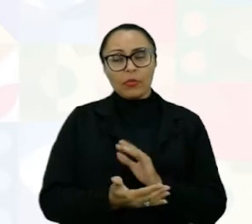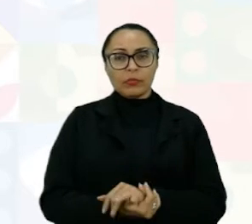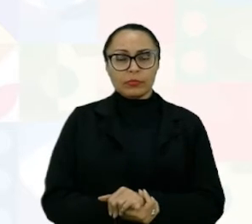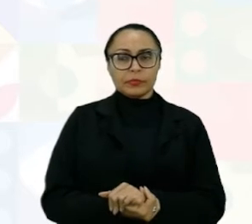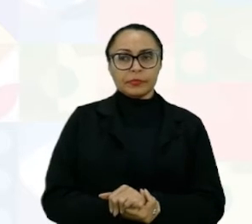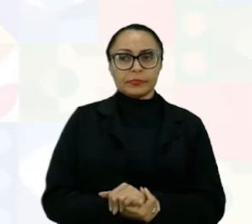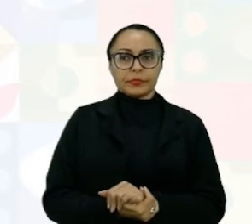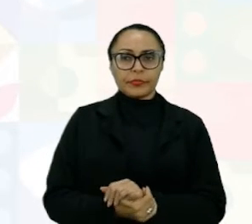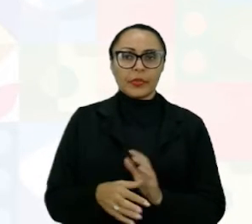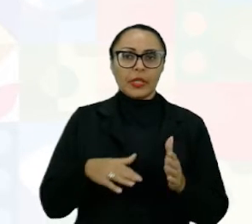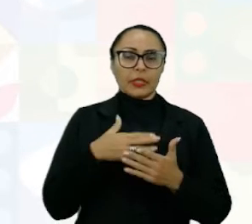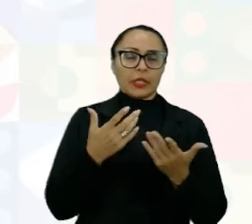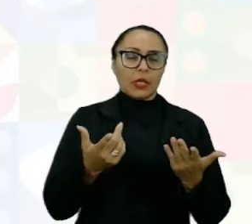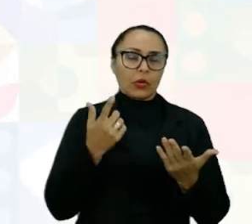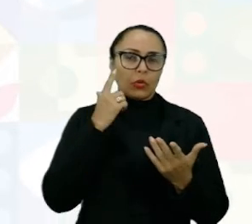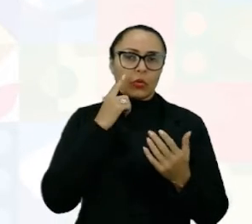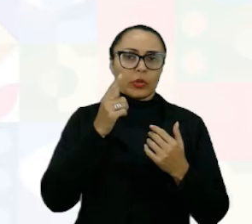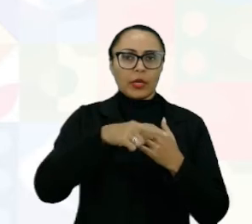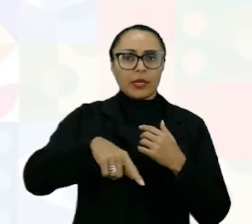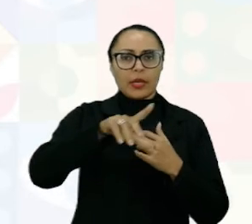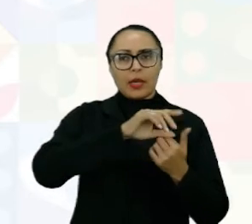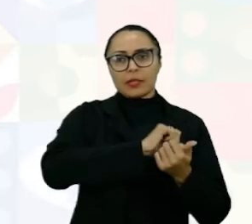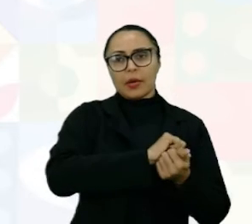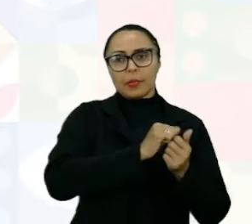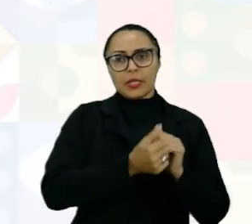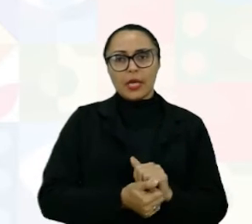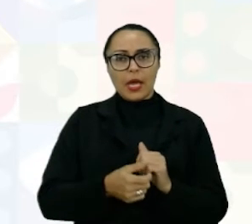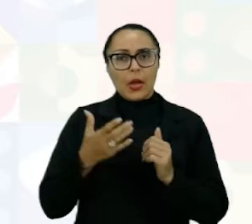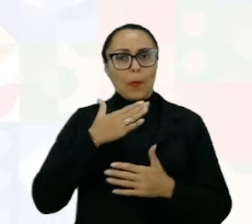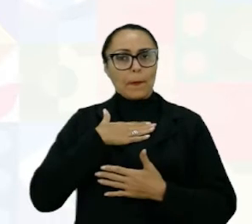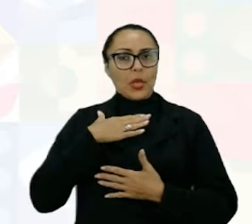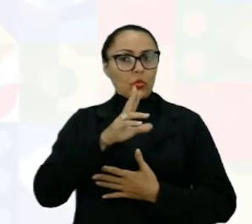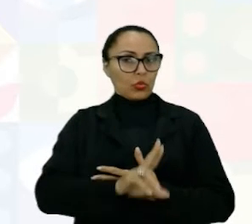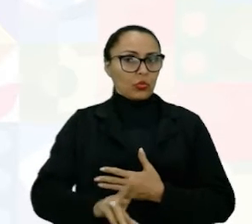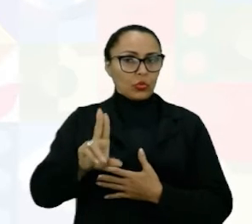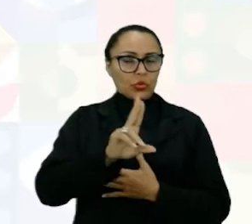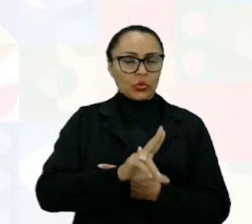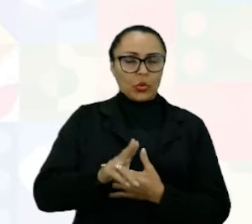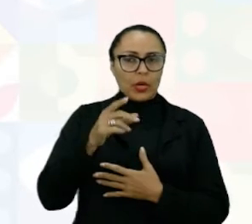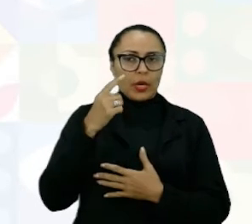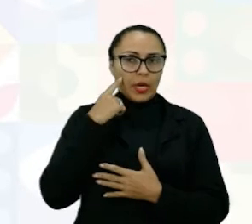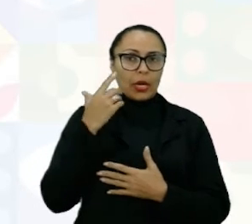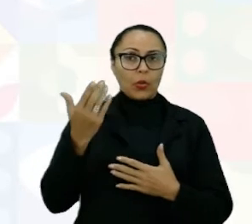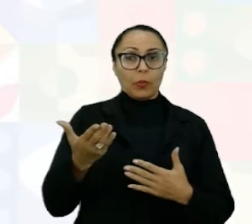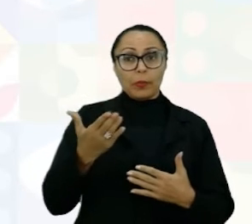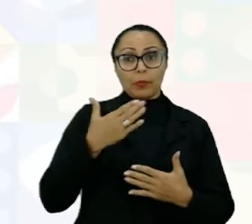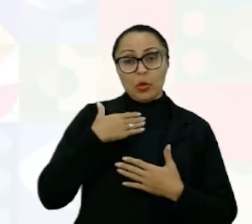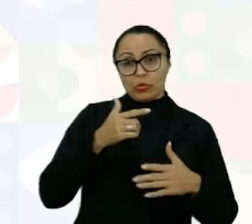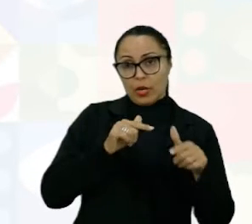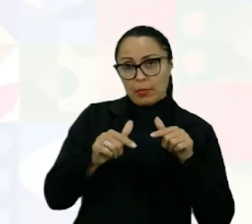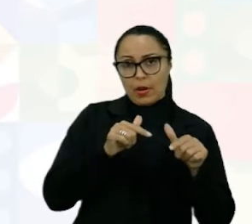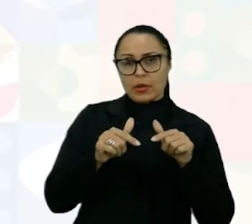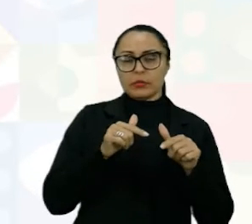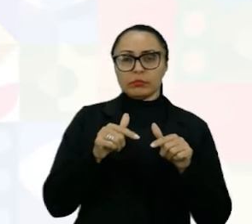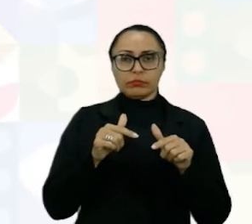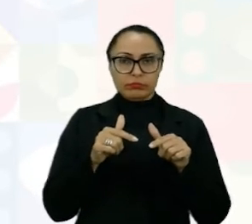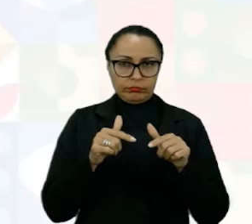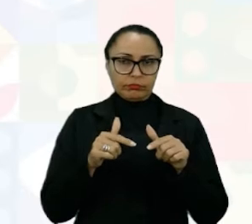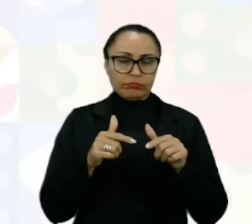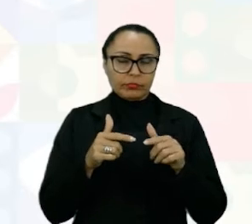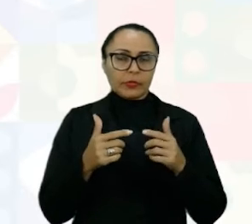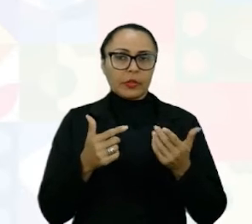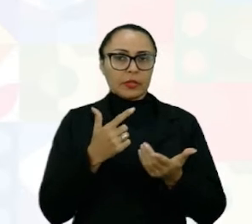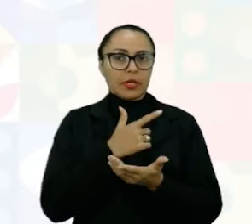Então, o que iria se adequar ao meu uso em relação a meu trabalho, né? Seria